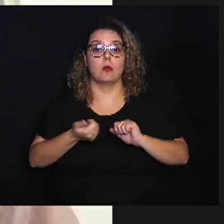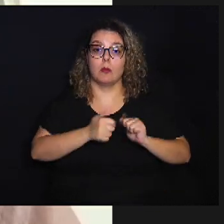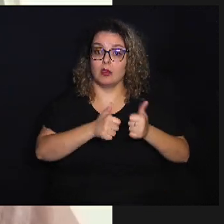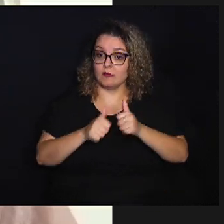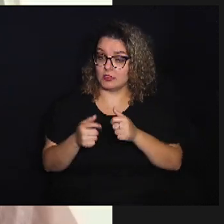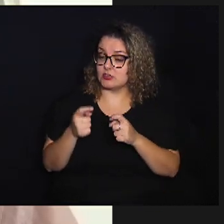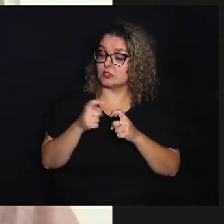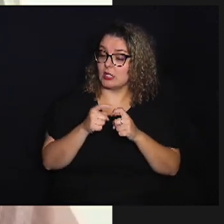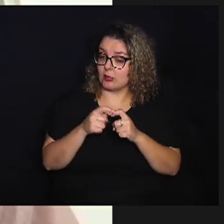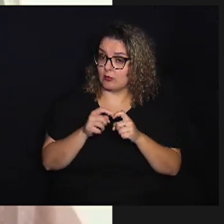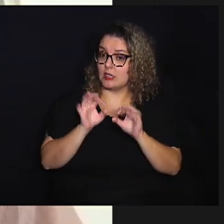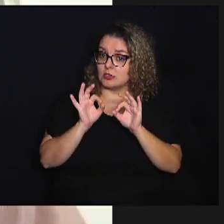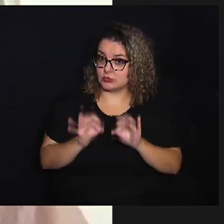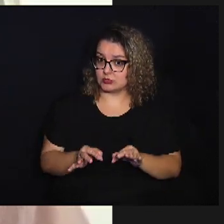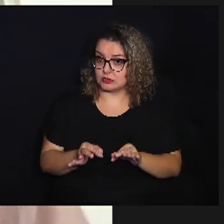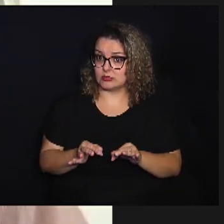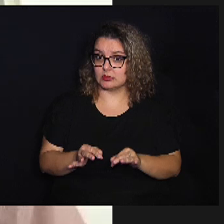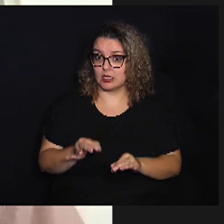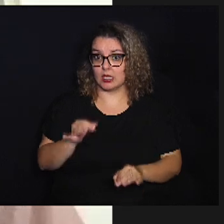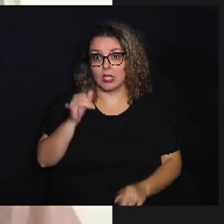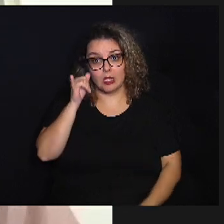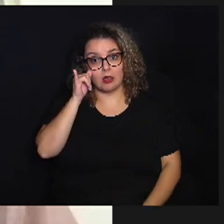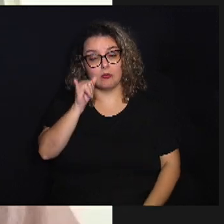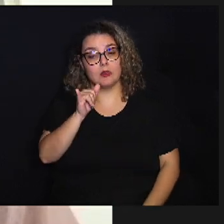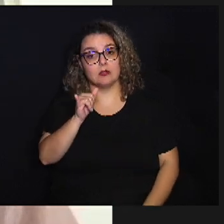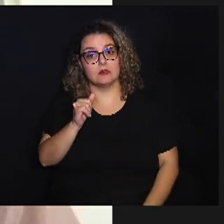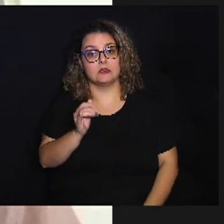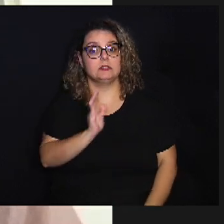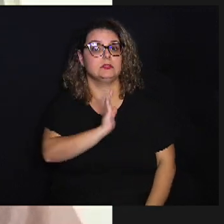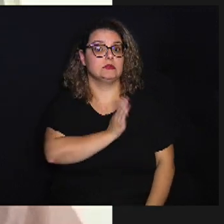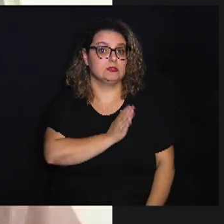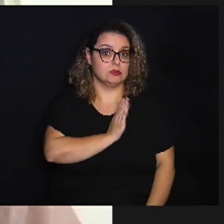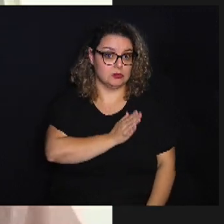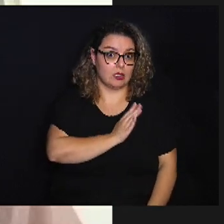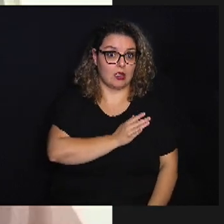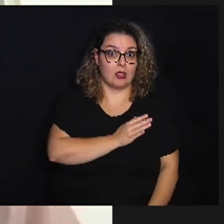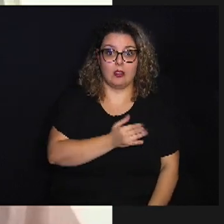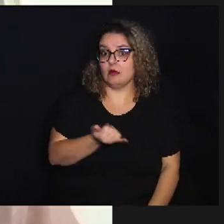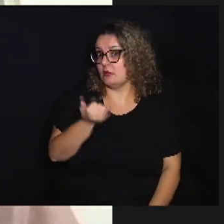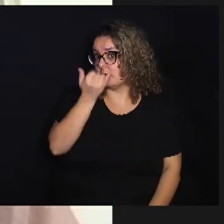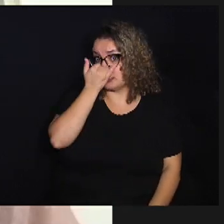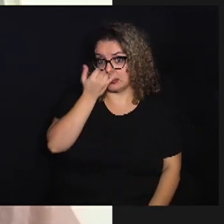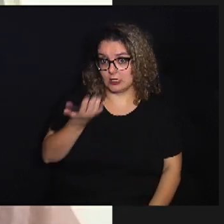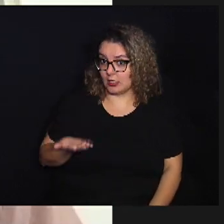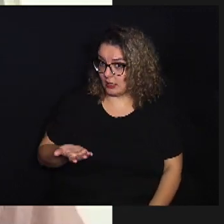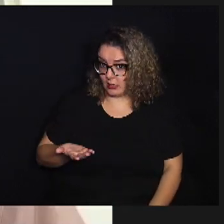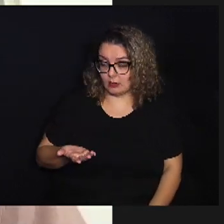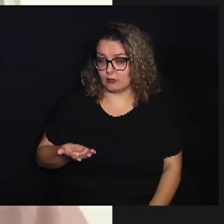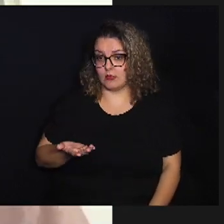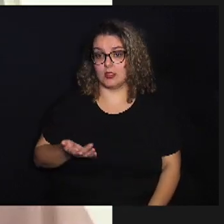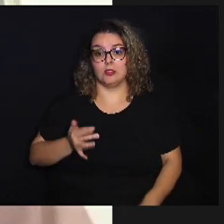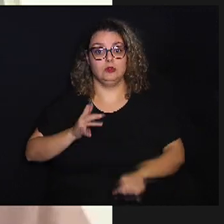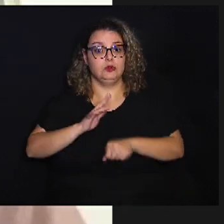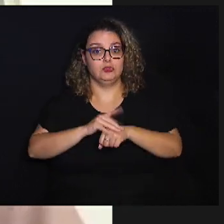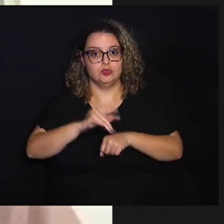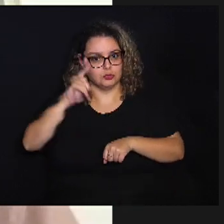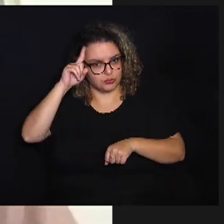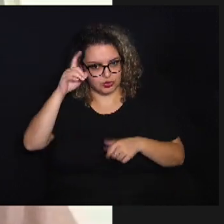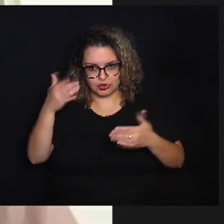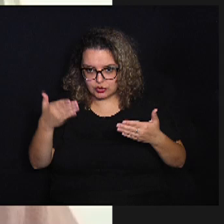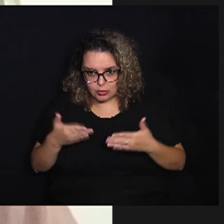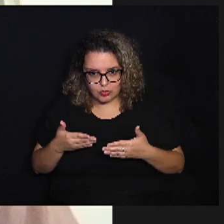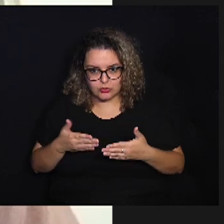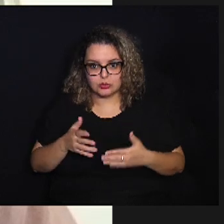né, a prevenção cardíaca ela deve ser sempre feita. Nós estamos falando de uma doença que só na data de hoje